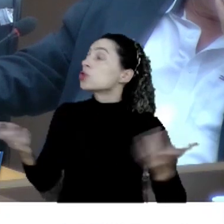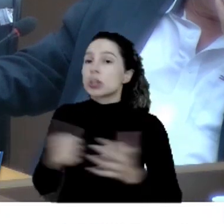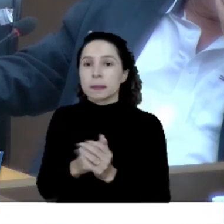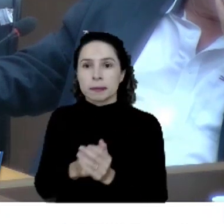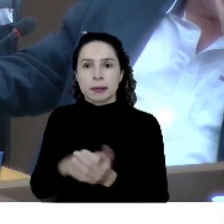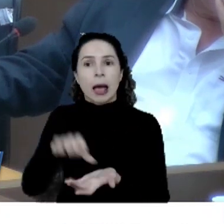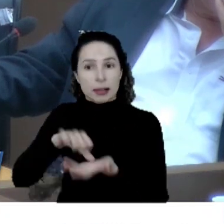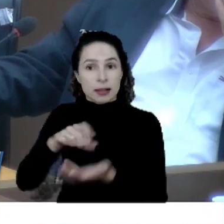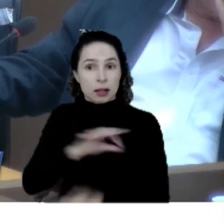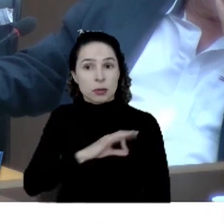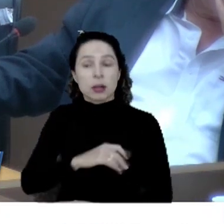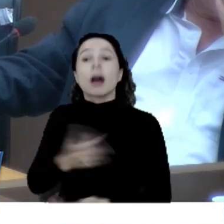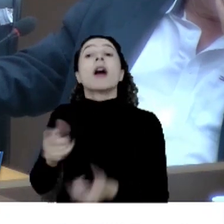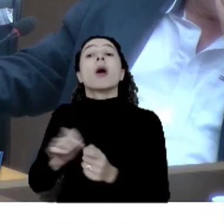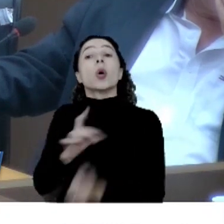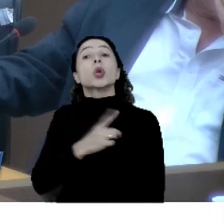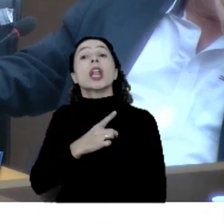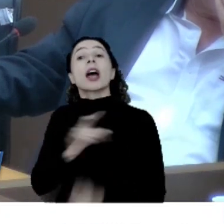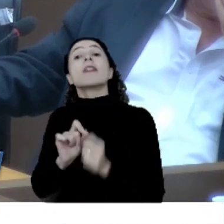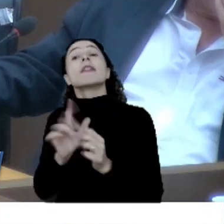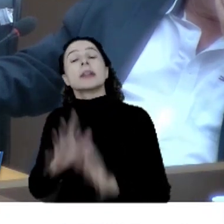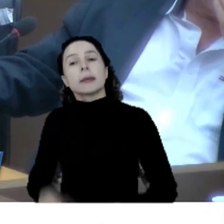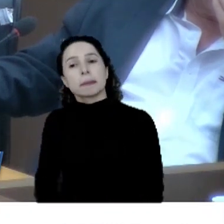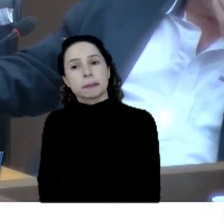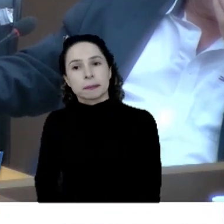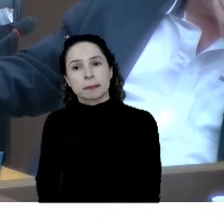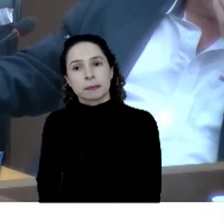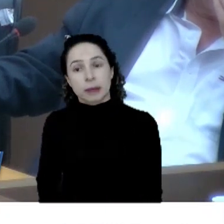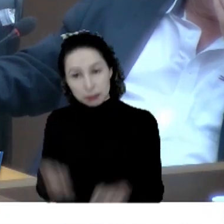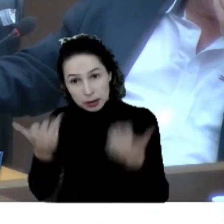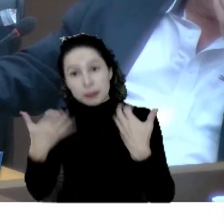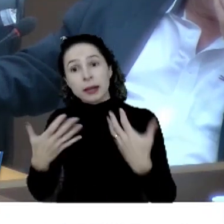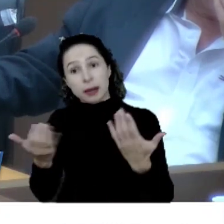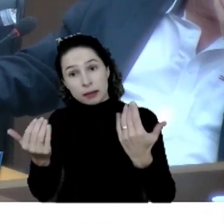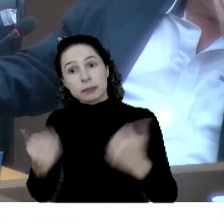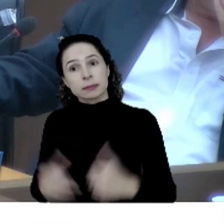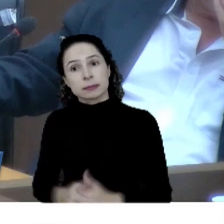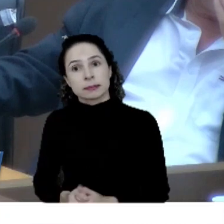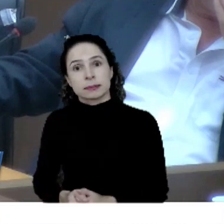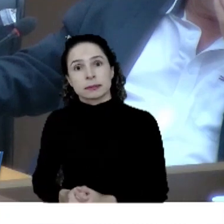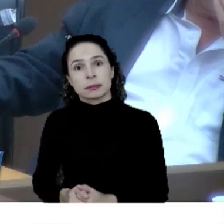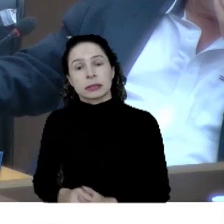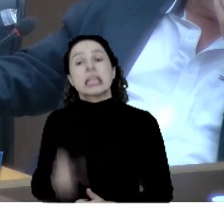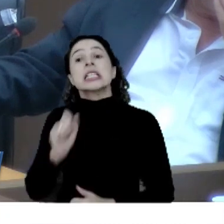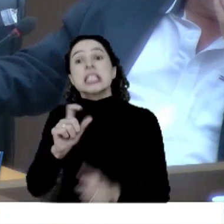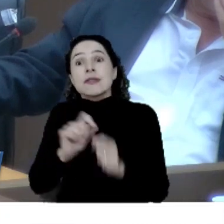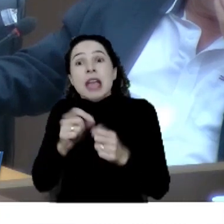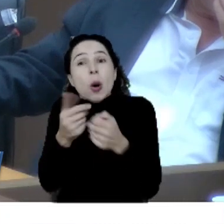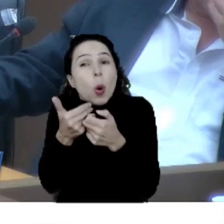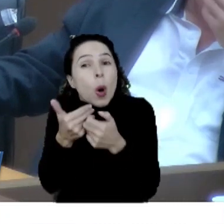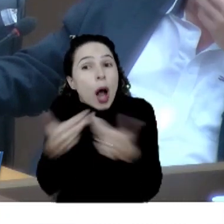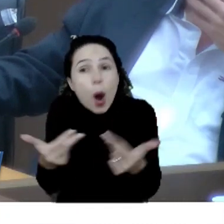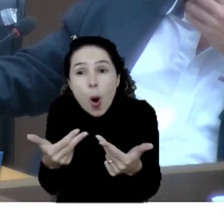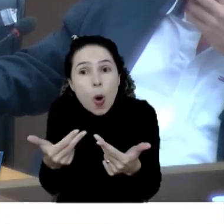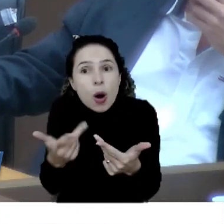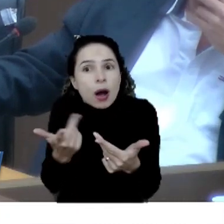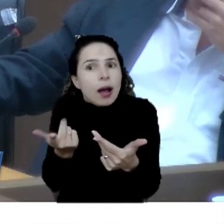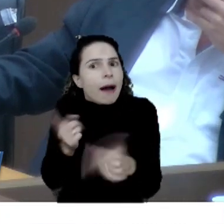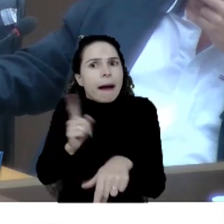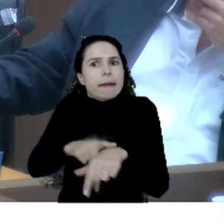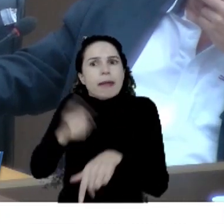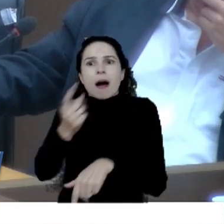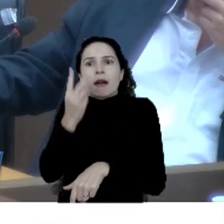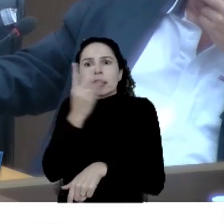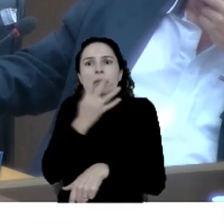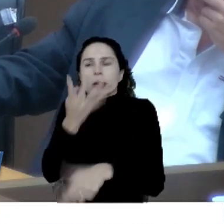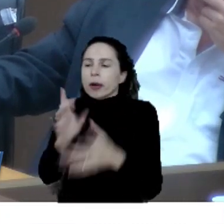que, que o delegado vai fazer? Explica para mim. E se fizer alguma coisa... Na primeira 24 horas está fora na